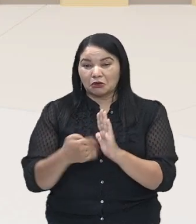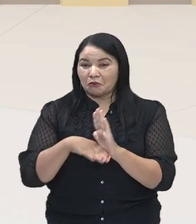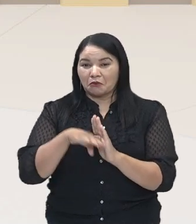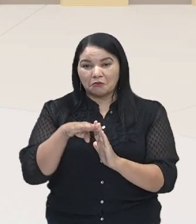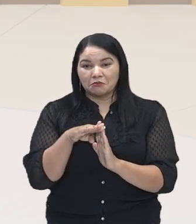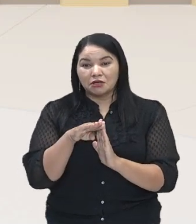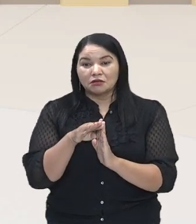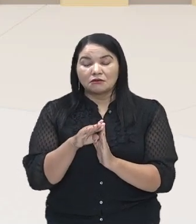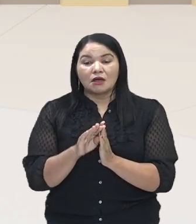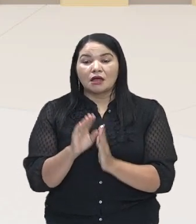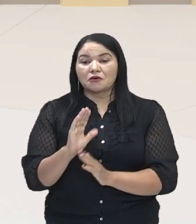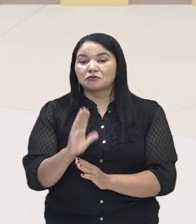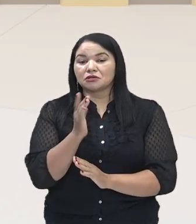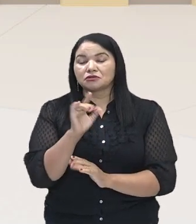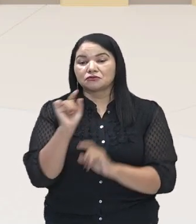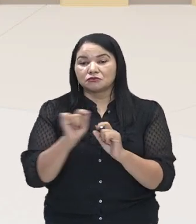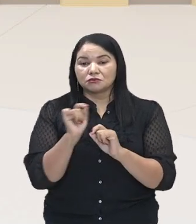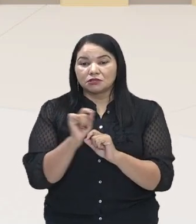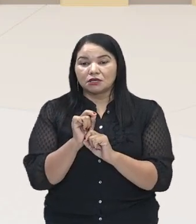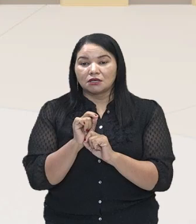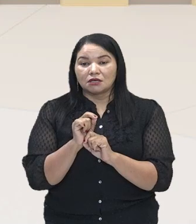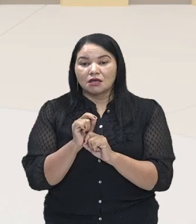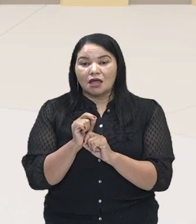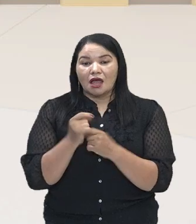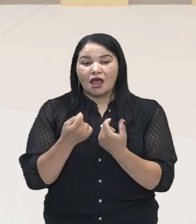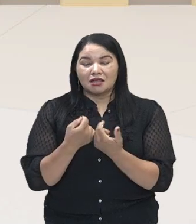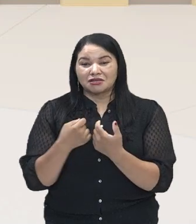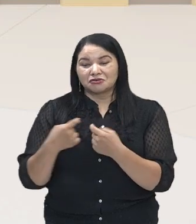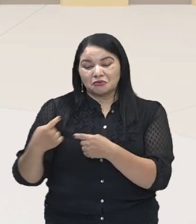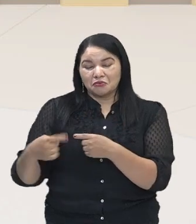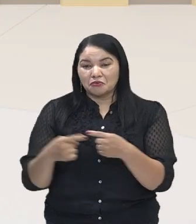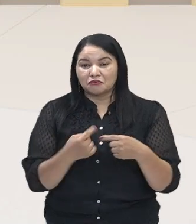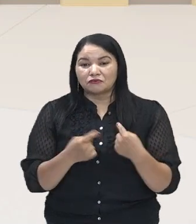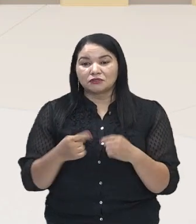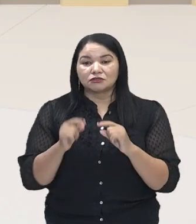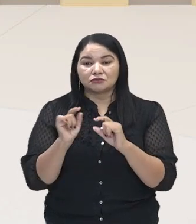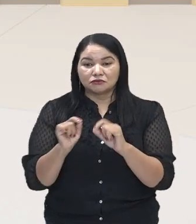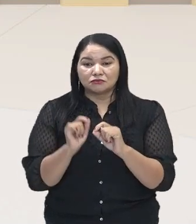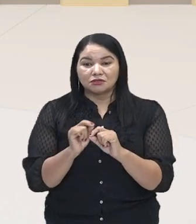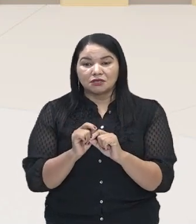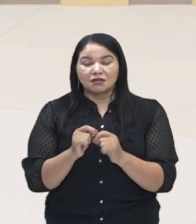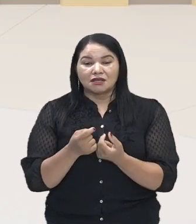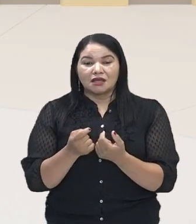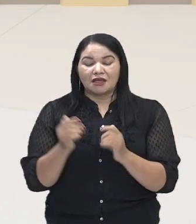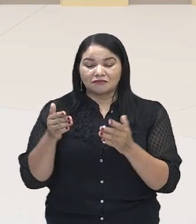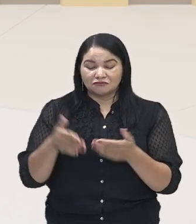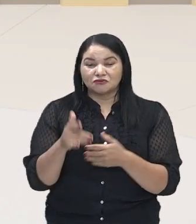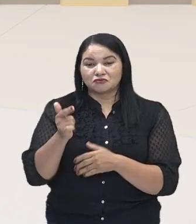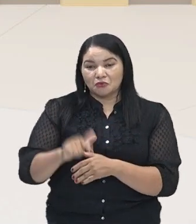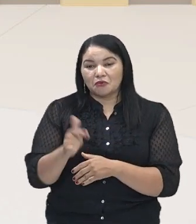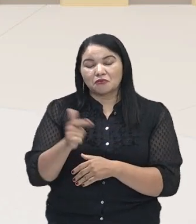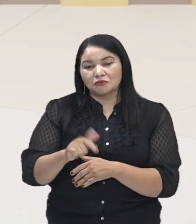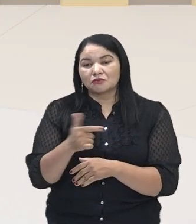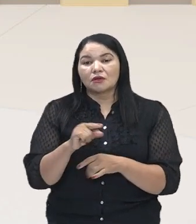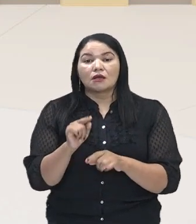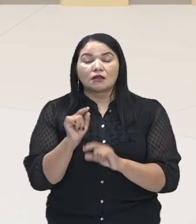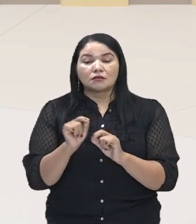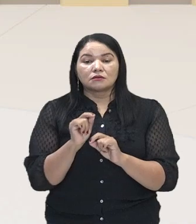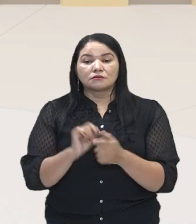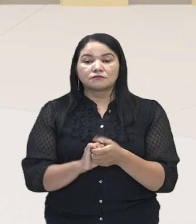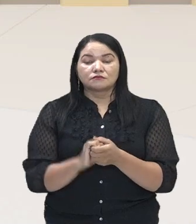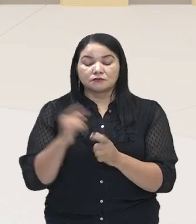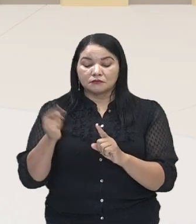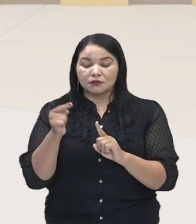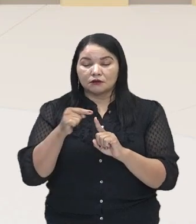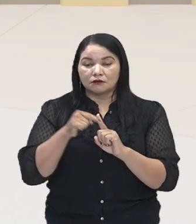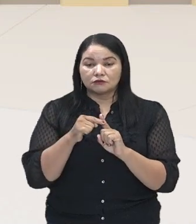vai agravar conflitos, criando um círculo vicioso. Lembrando que um dos objetivos da